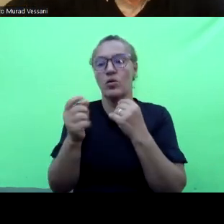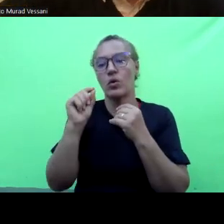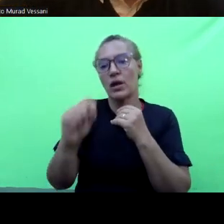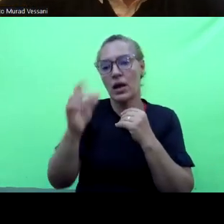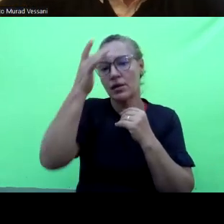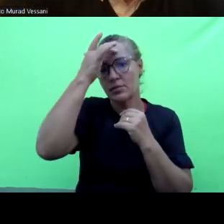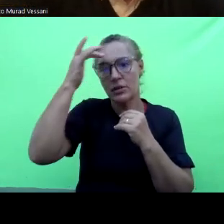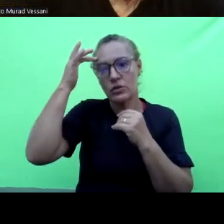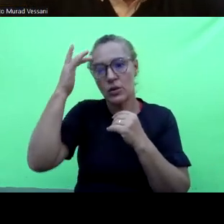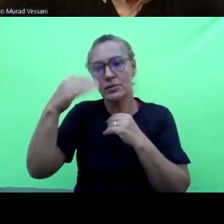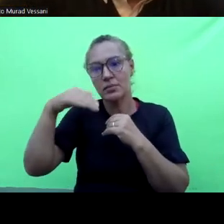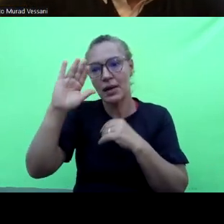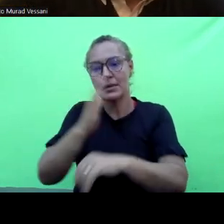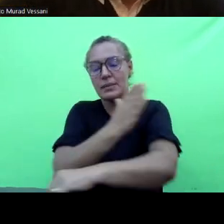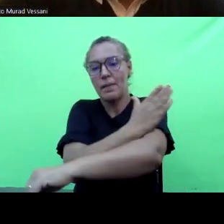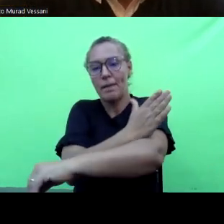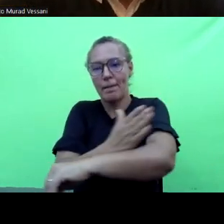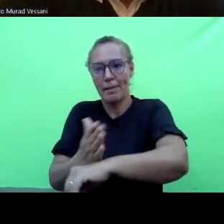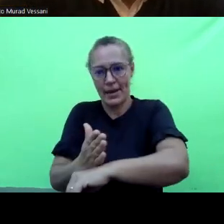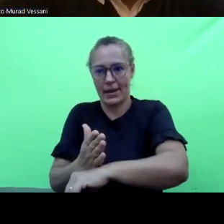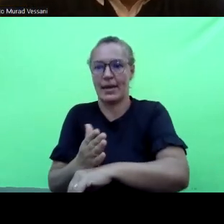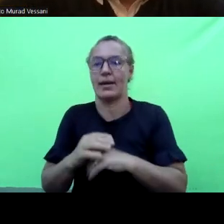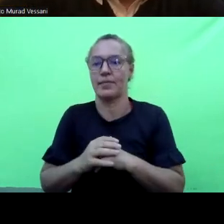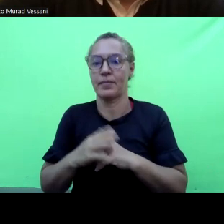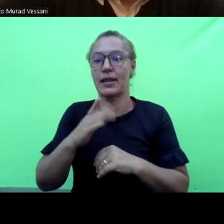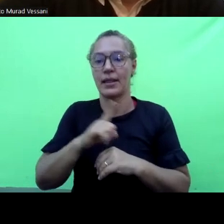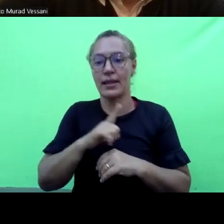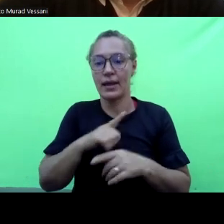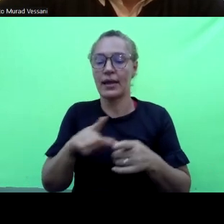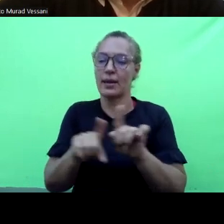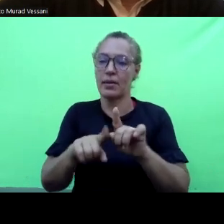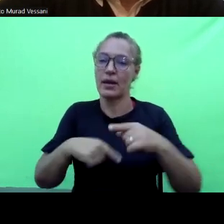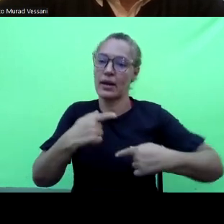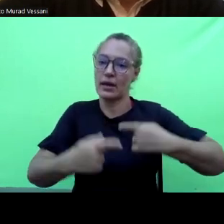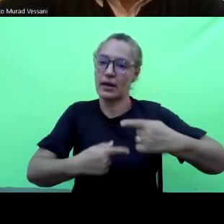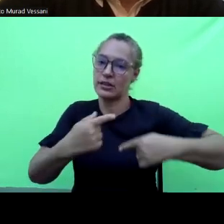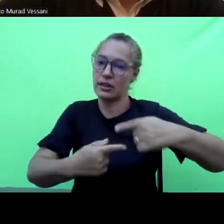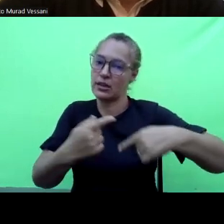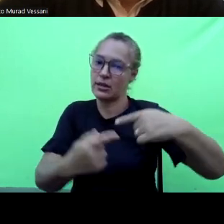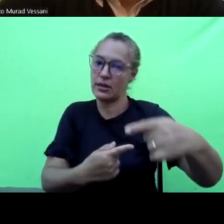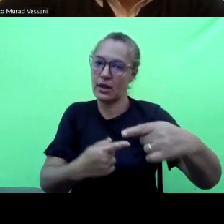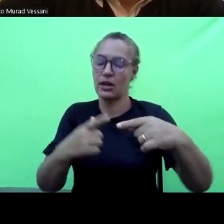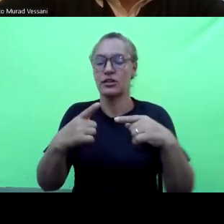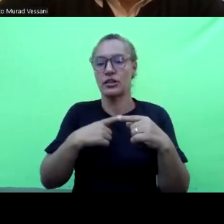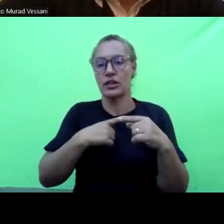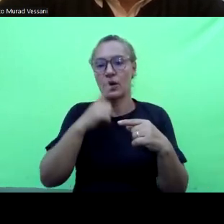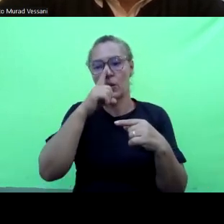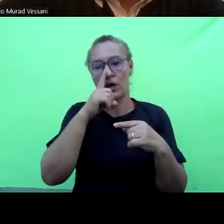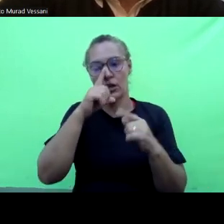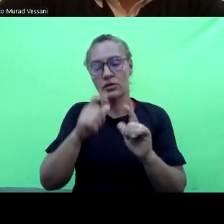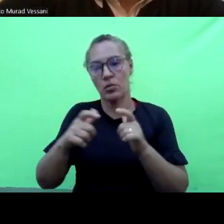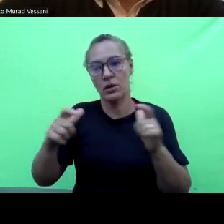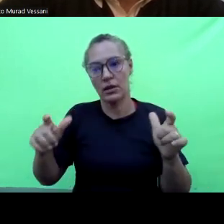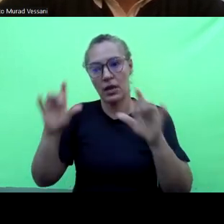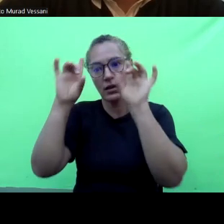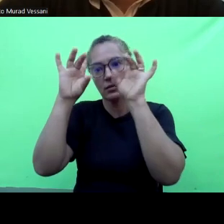mais brancas. E tem a hereditariedade, então existe um risco aumentado, especialmente para